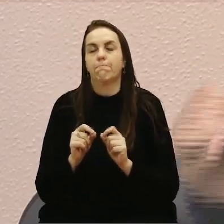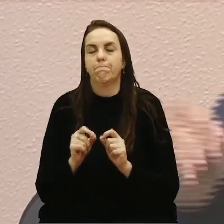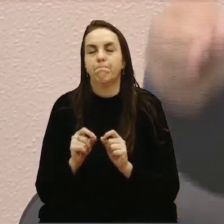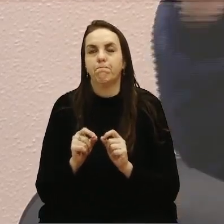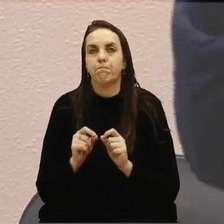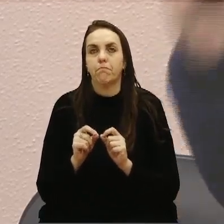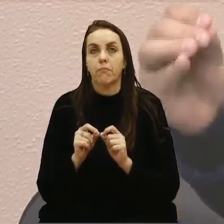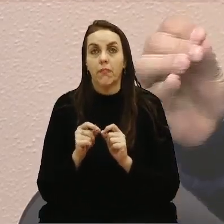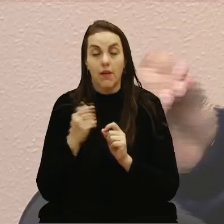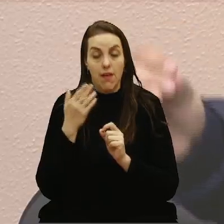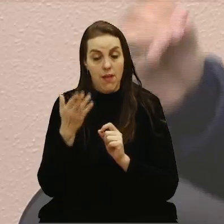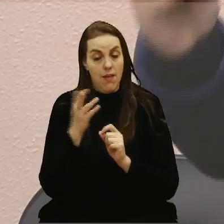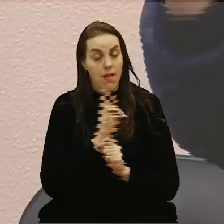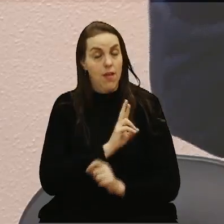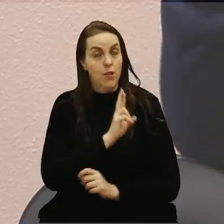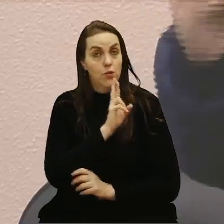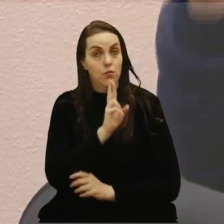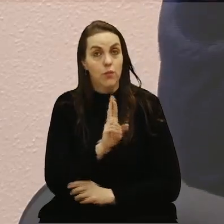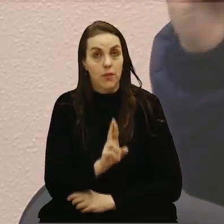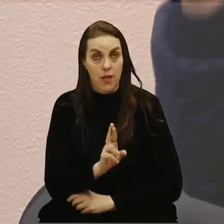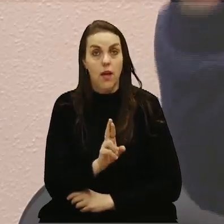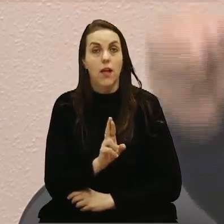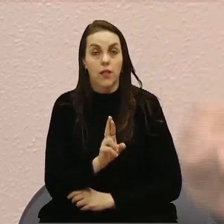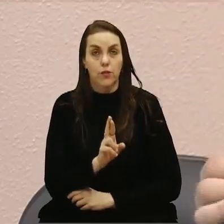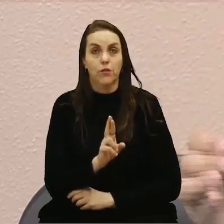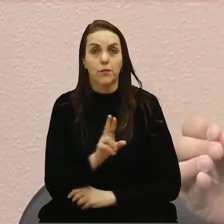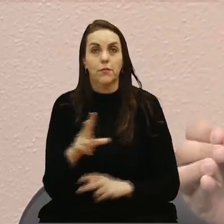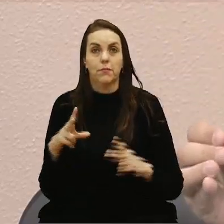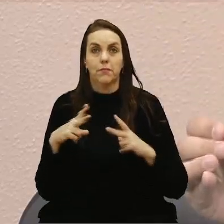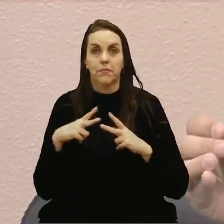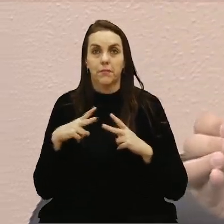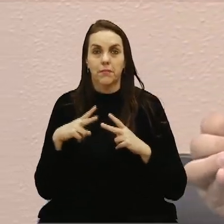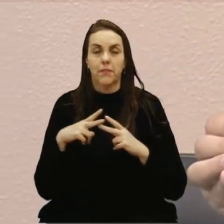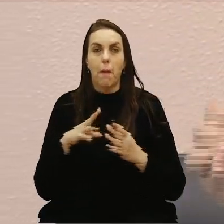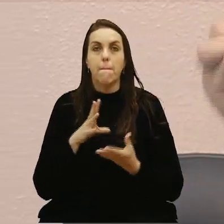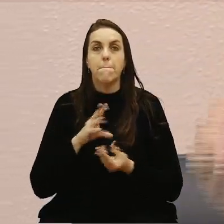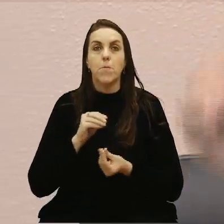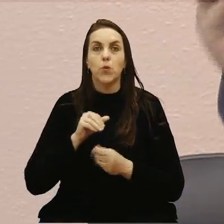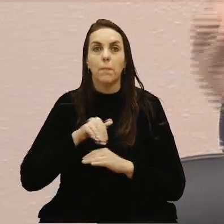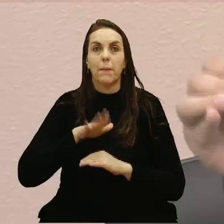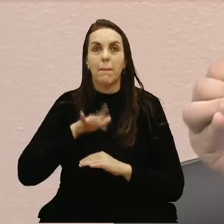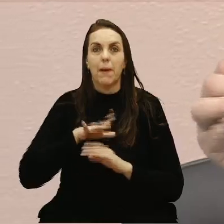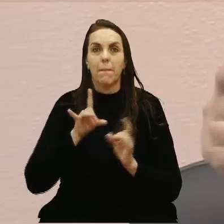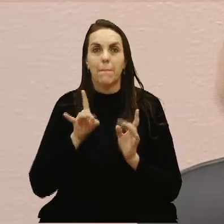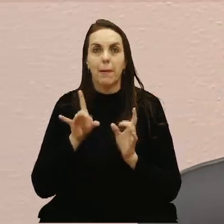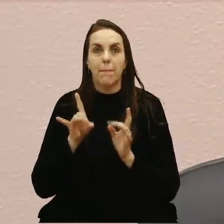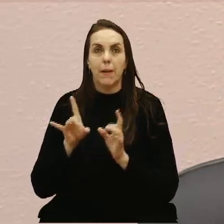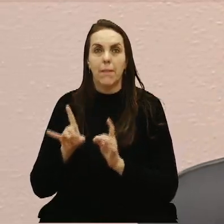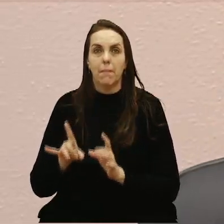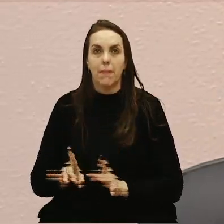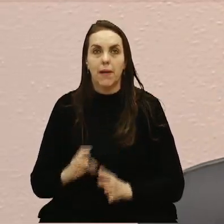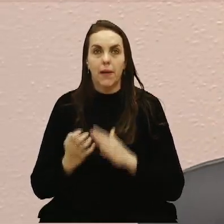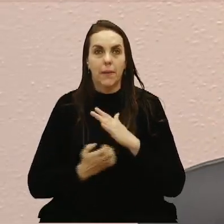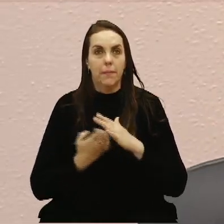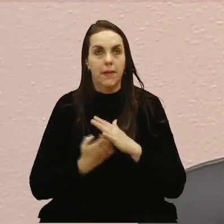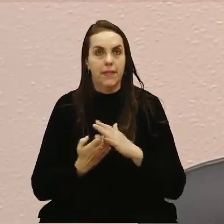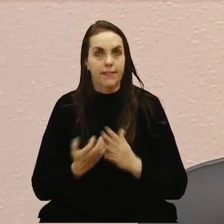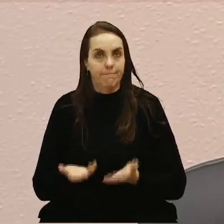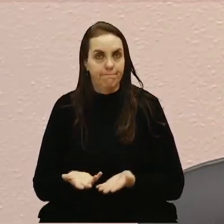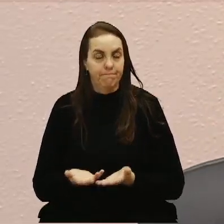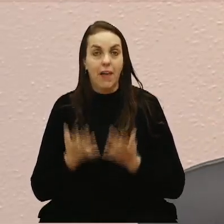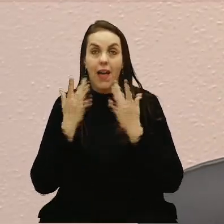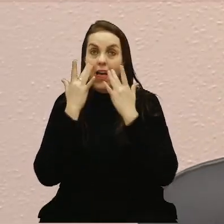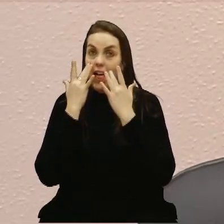aí o resultado da privatização demasiada. Vejam o resultado. E uma atenção, tem